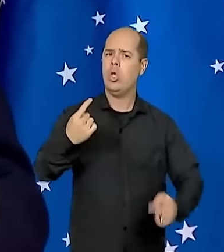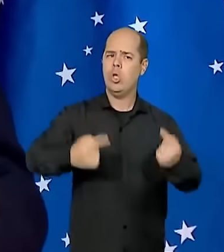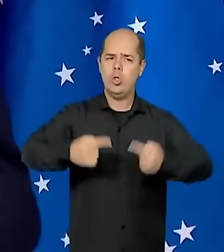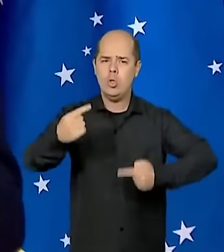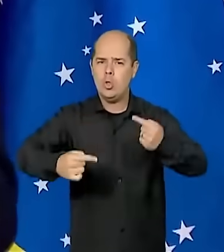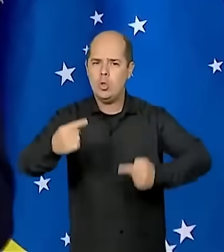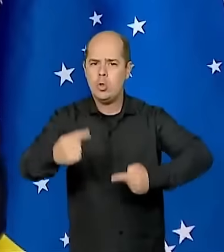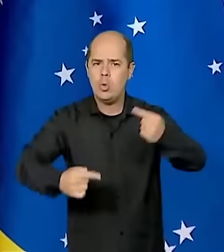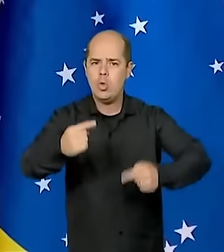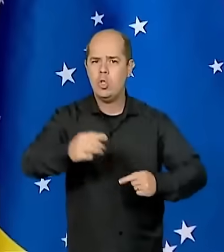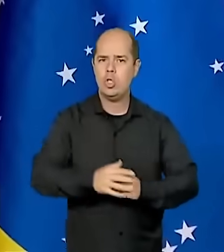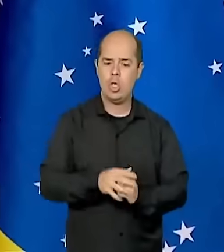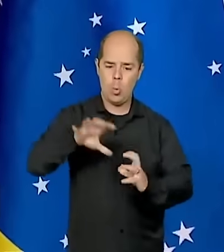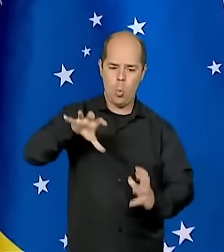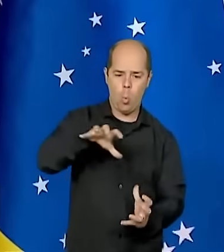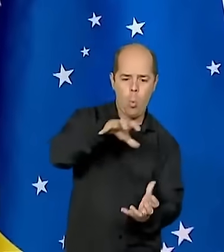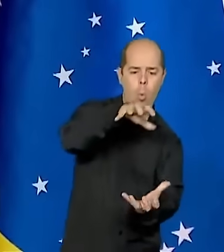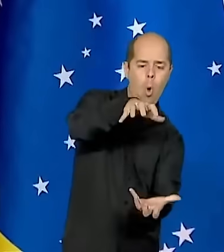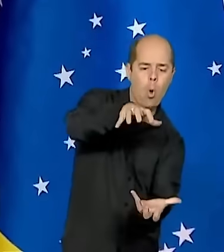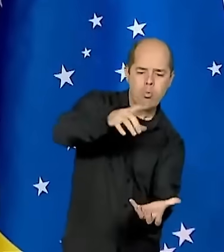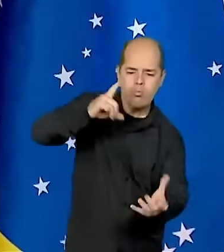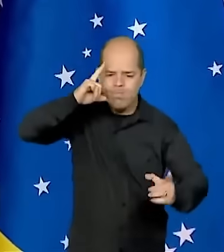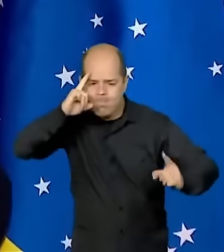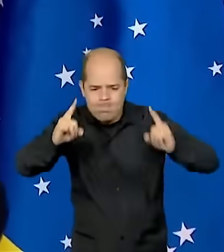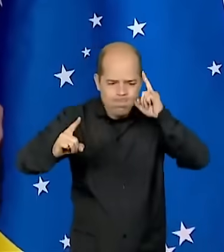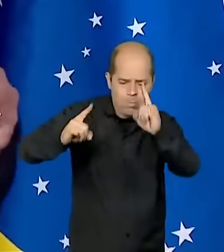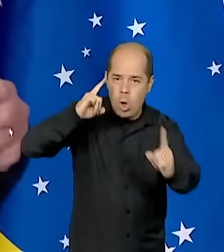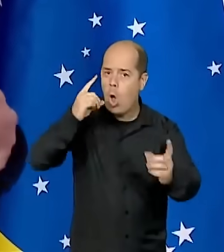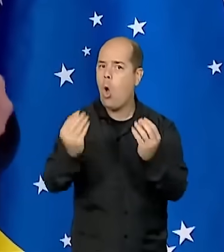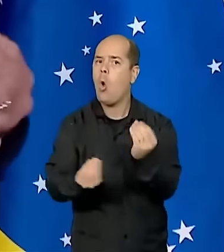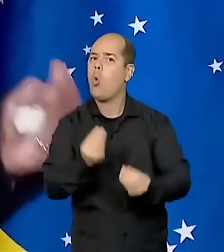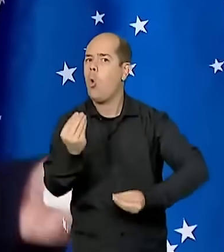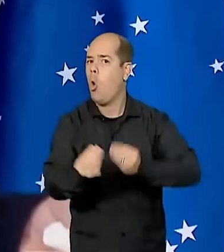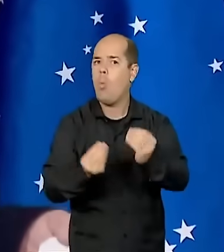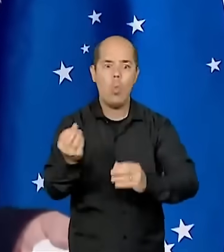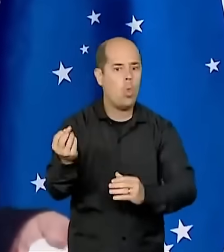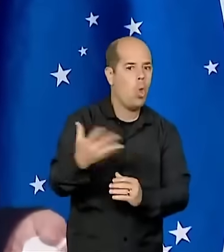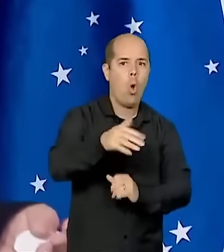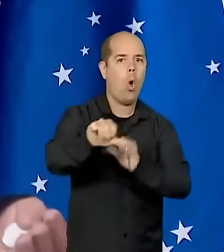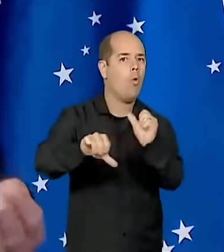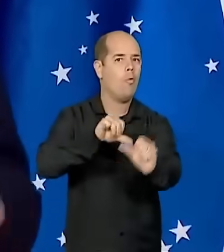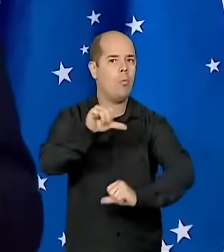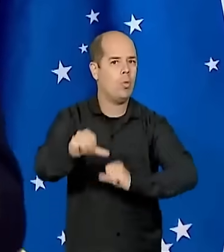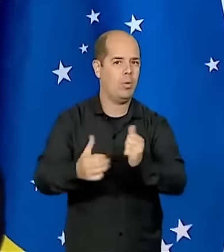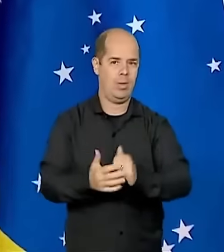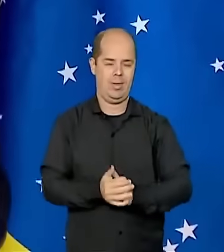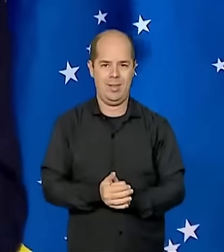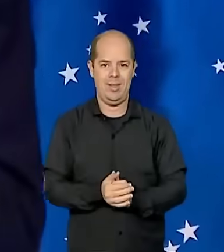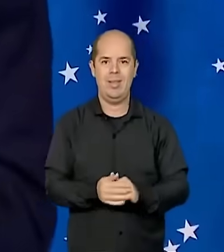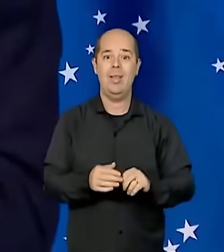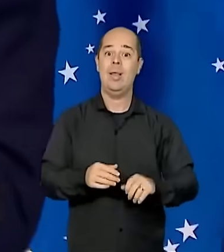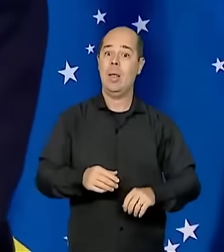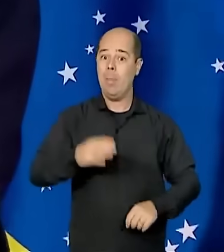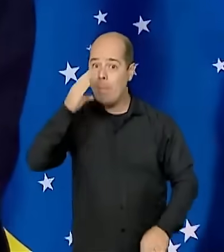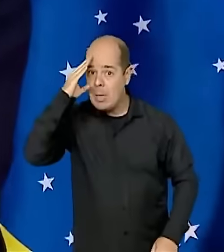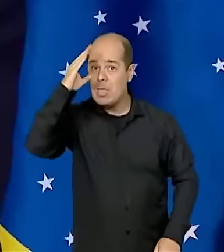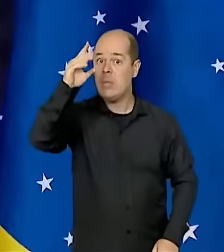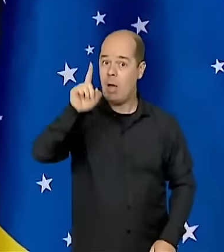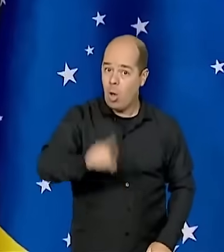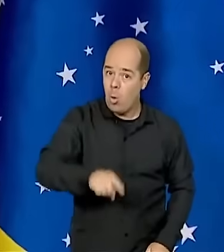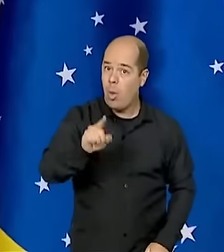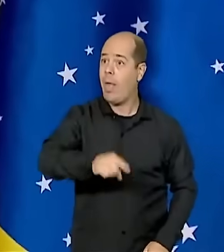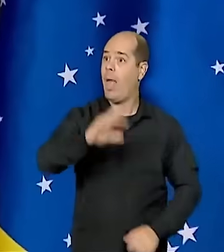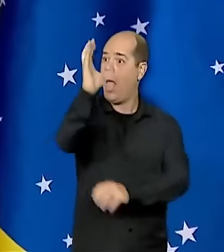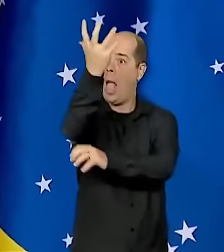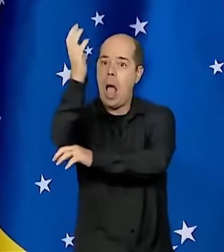global para que a gente possa tomar decisão, sobretudo na questão ambiental, e a gente ter certeza de que as